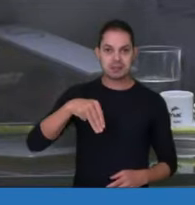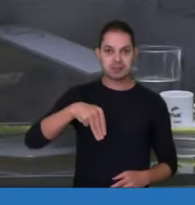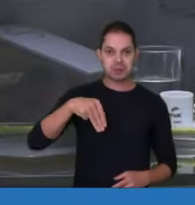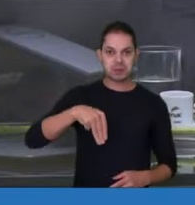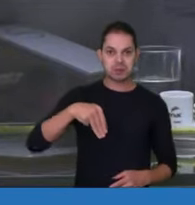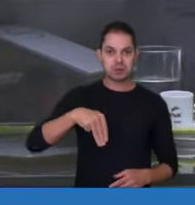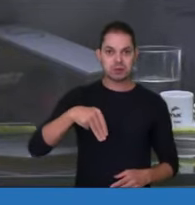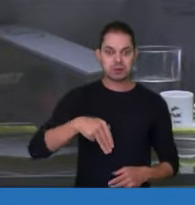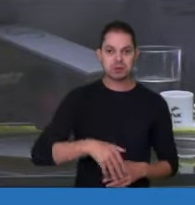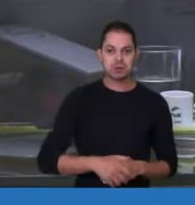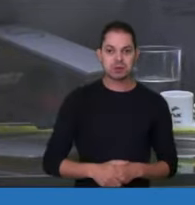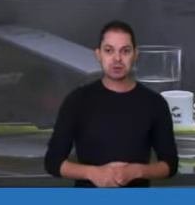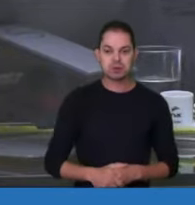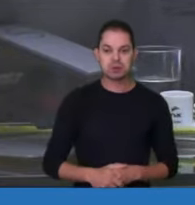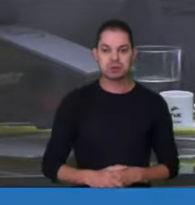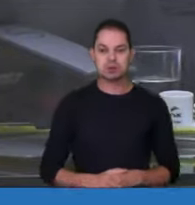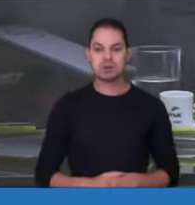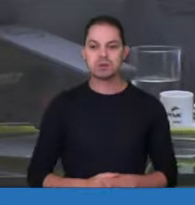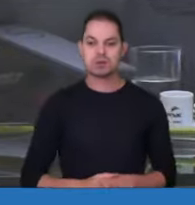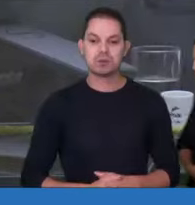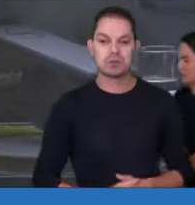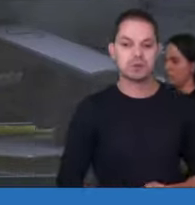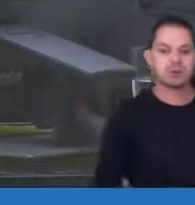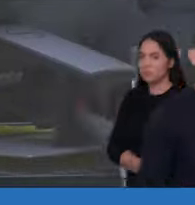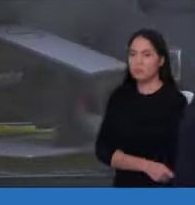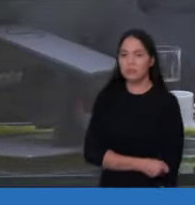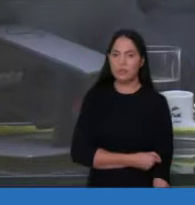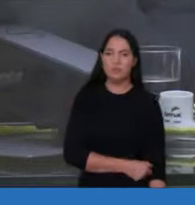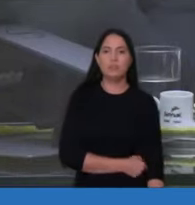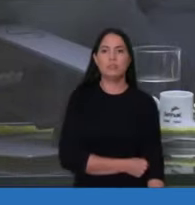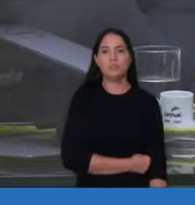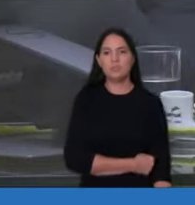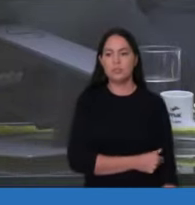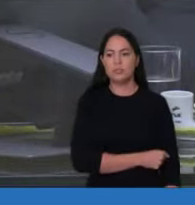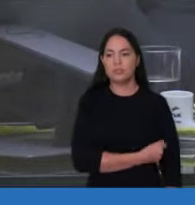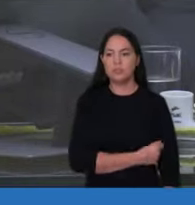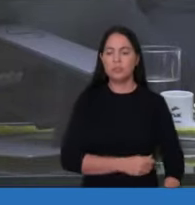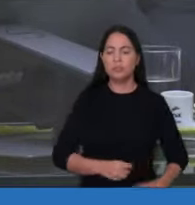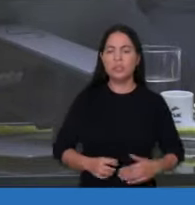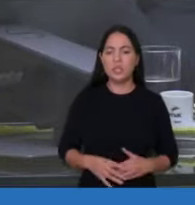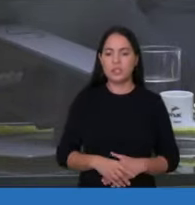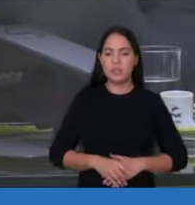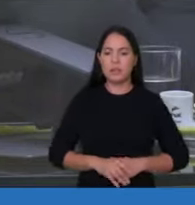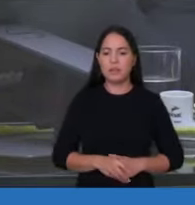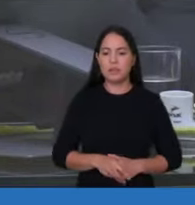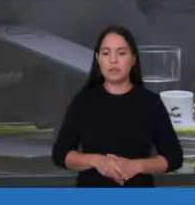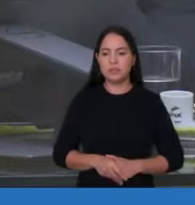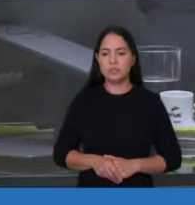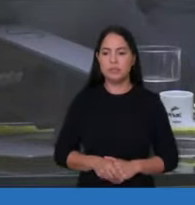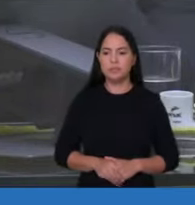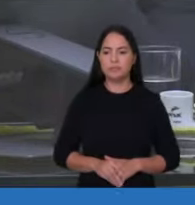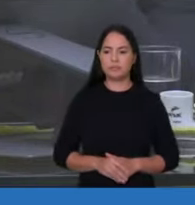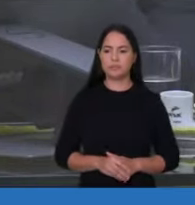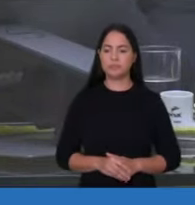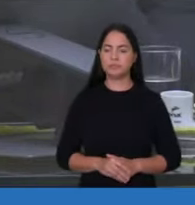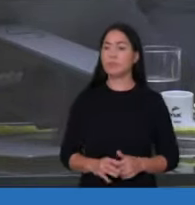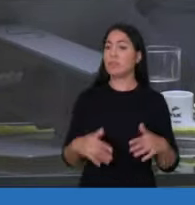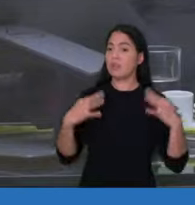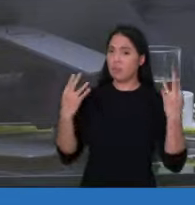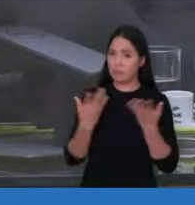de liderança de 2 minutos e as falas das inscrições, 1 minuto. Para que todo mundo possa falar, a gente tem